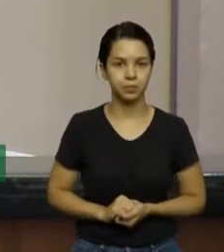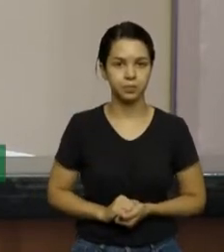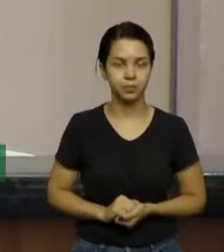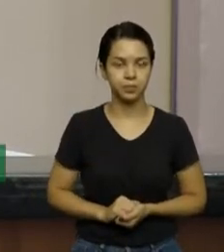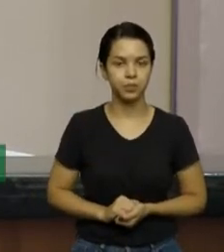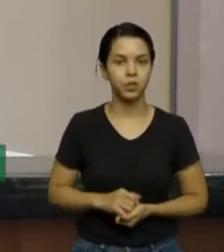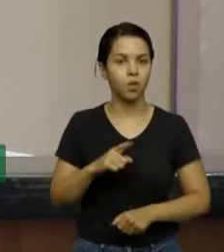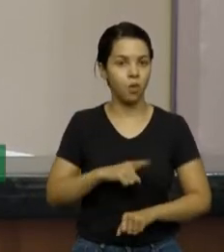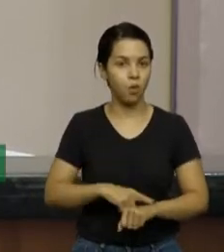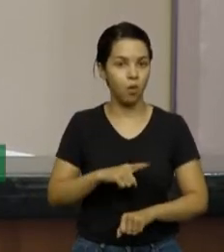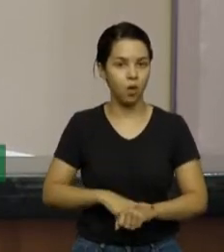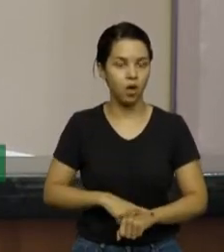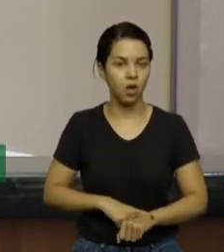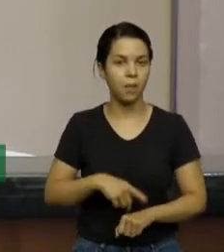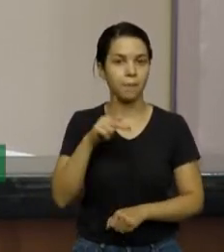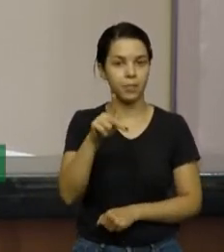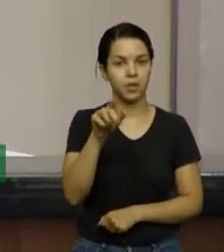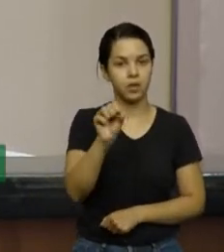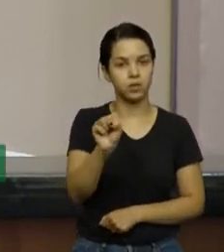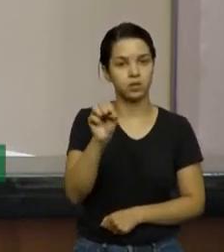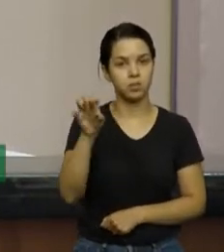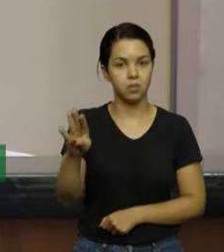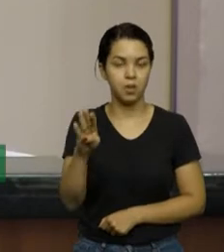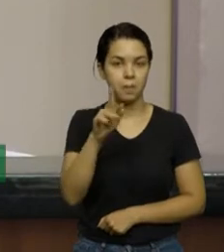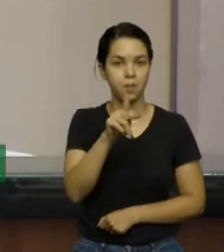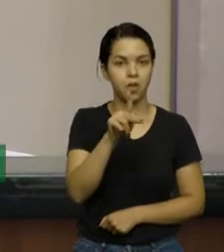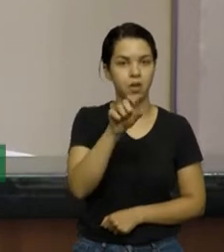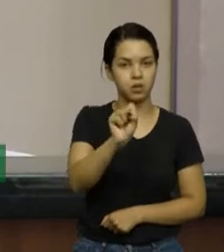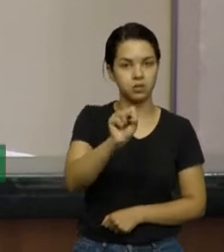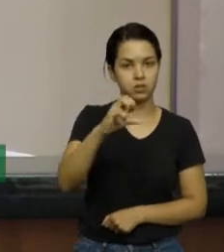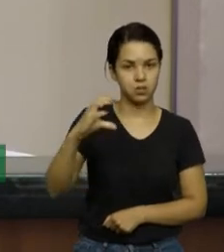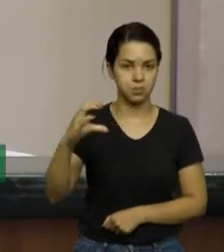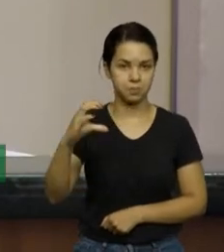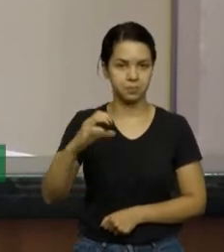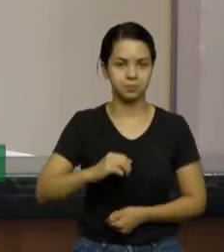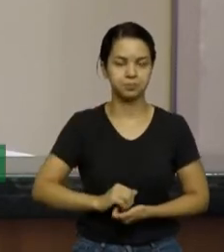Próximo horário ao PSD, PSC.